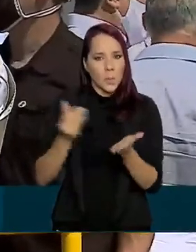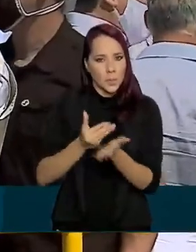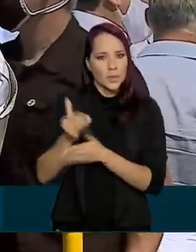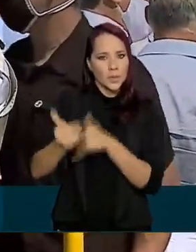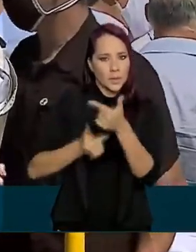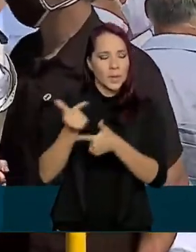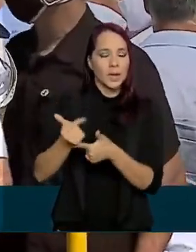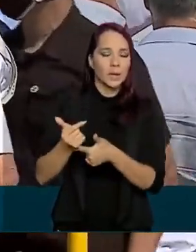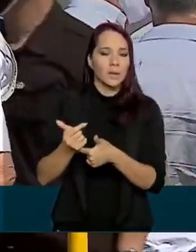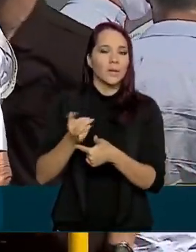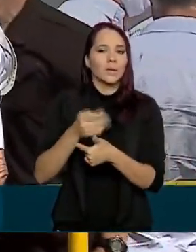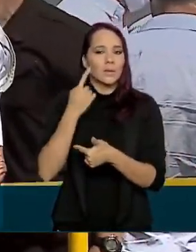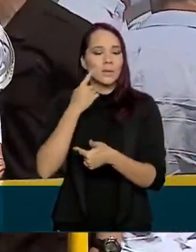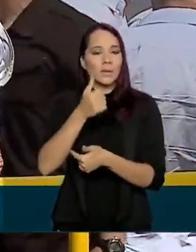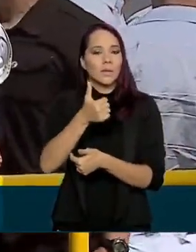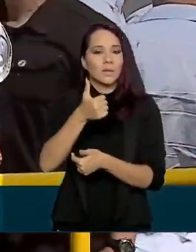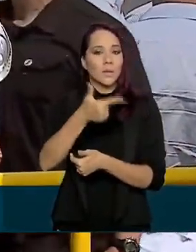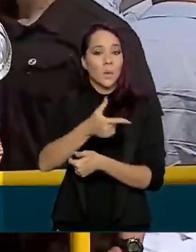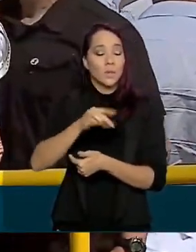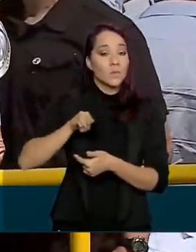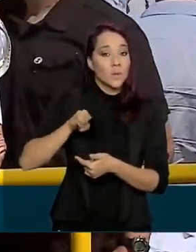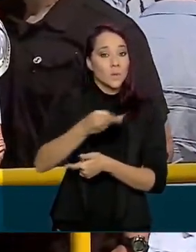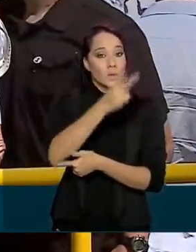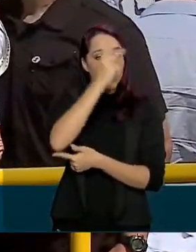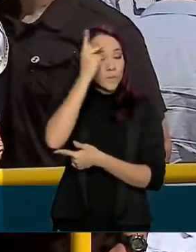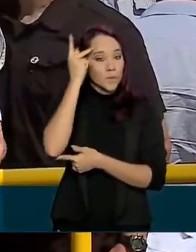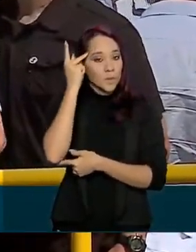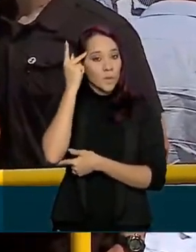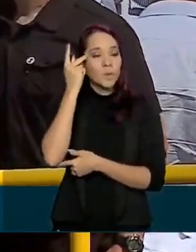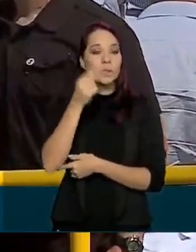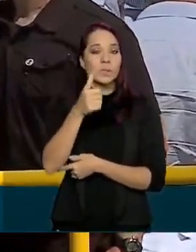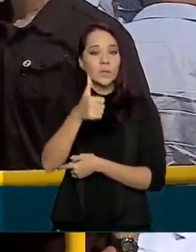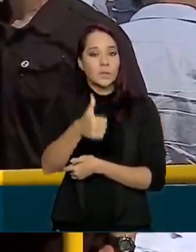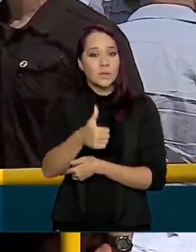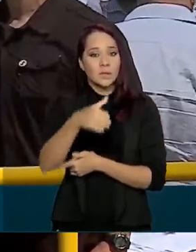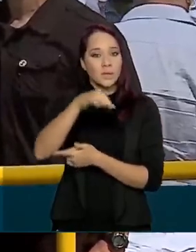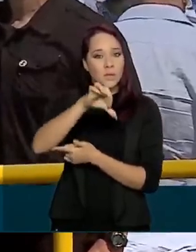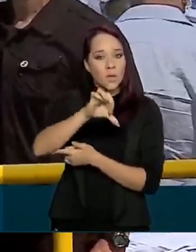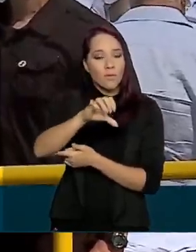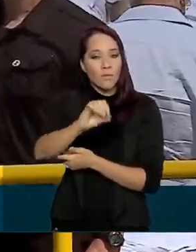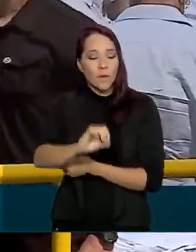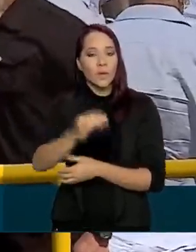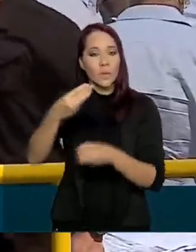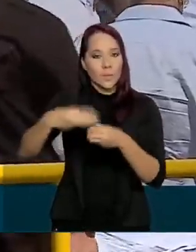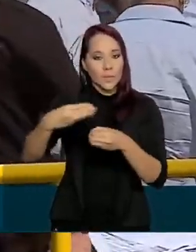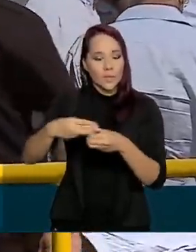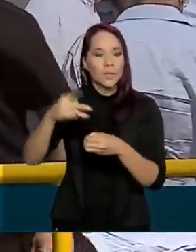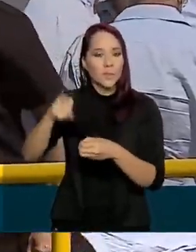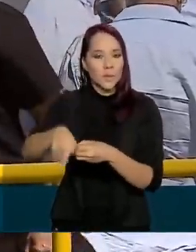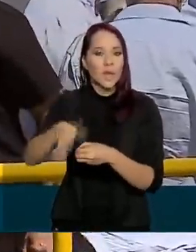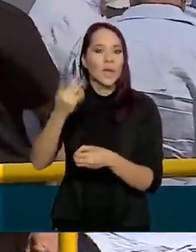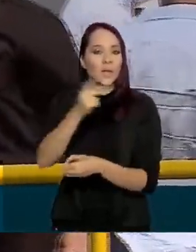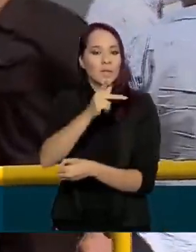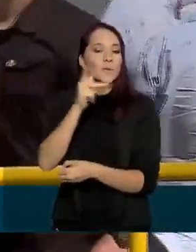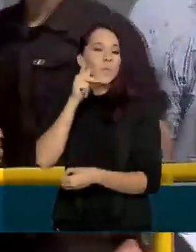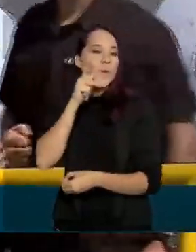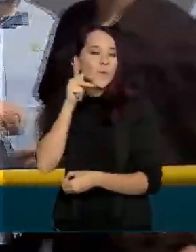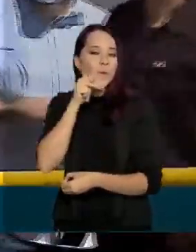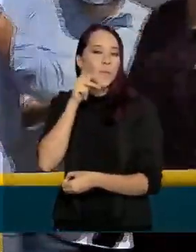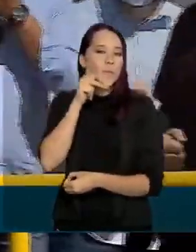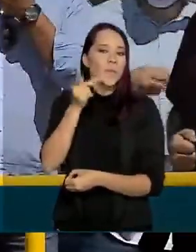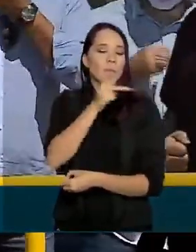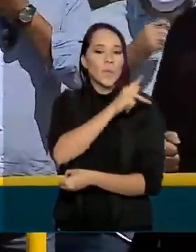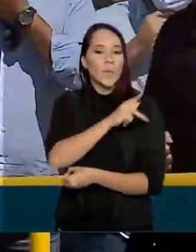a estimativa é de que 12 milhões de pessoas em 390 municípios de pernambuco paraíba